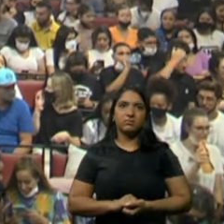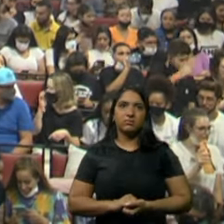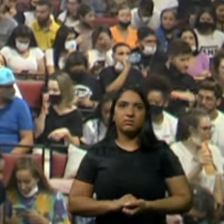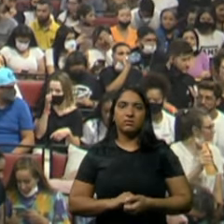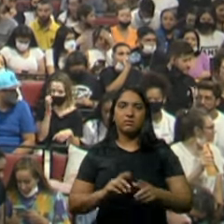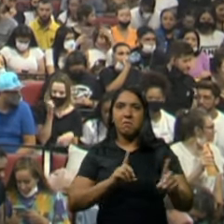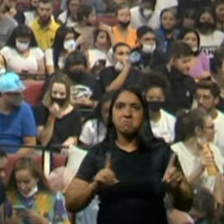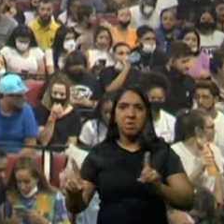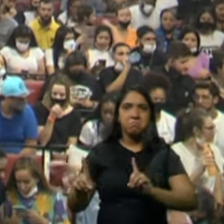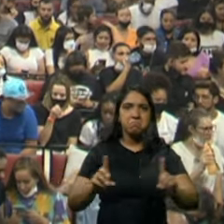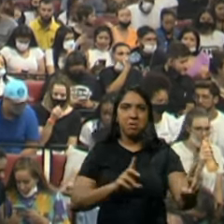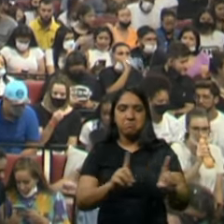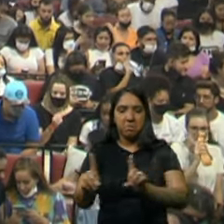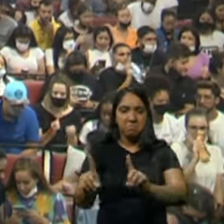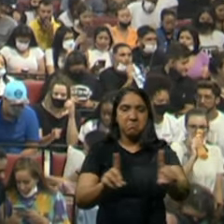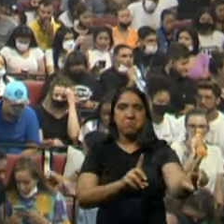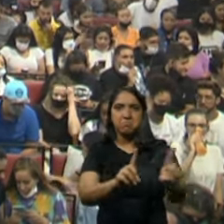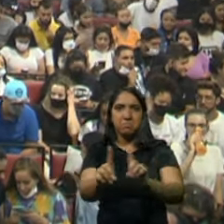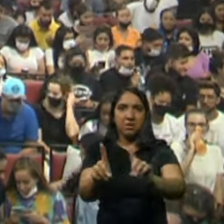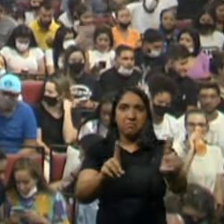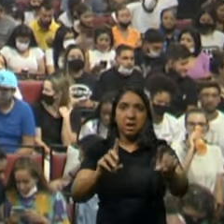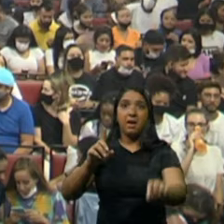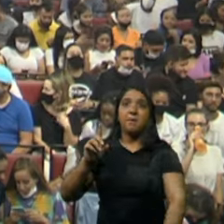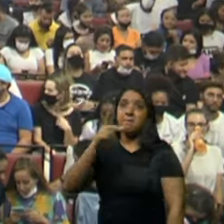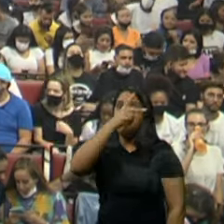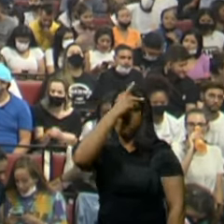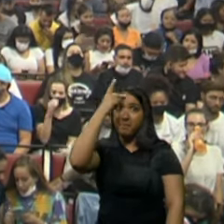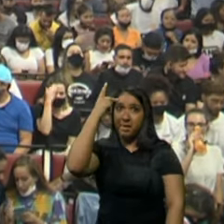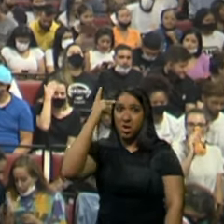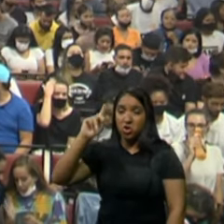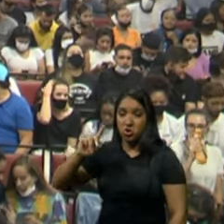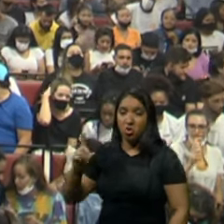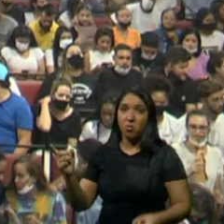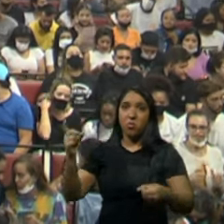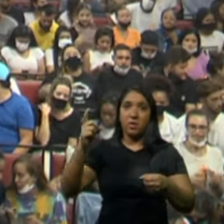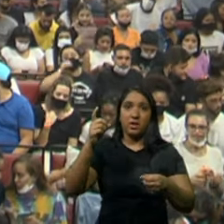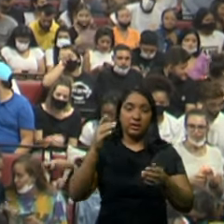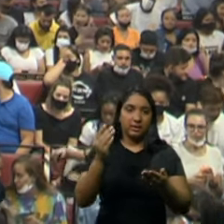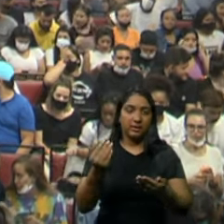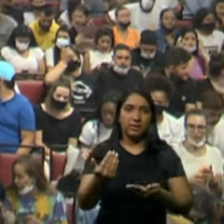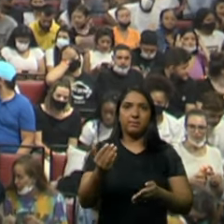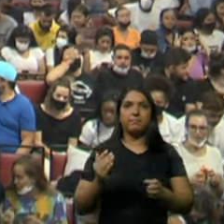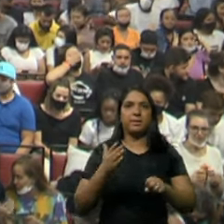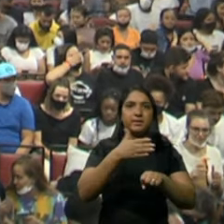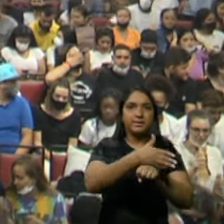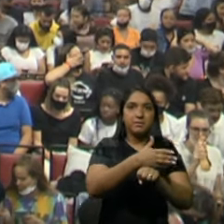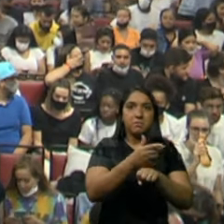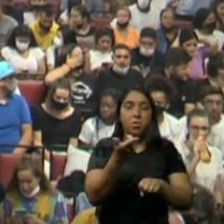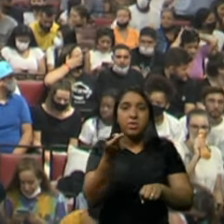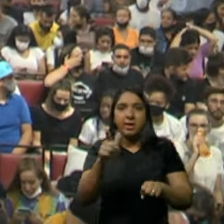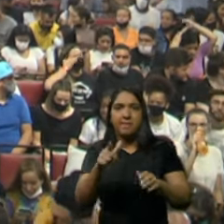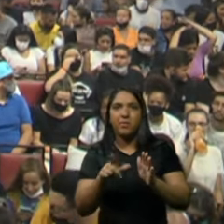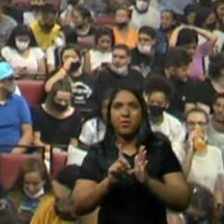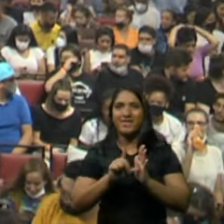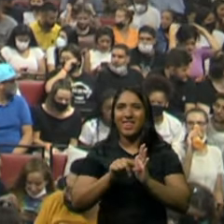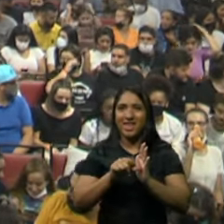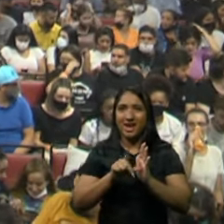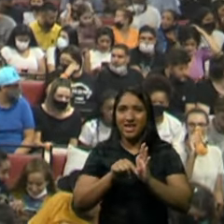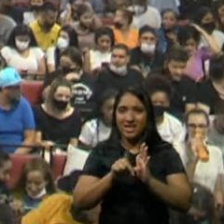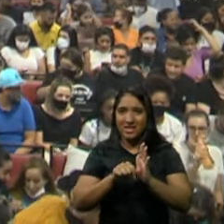e quem chegou Depois só dá para ficar lá nos corredores laterais não dá para ficar aqui na Nave